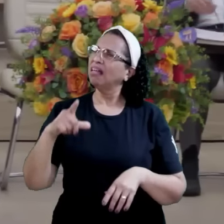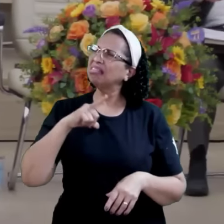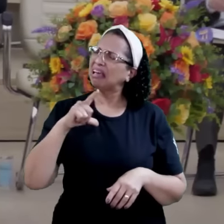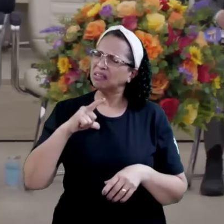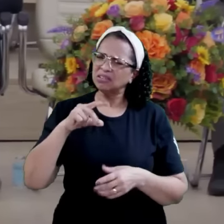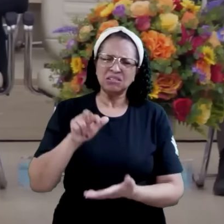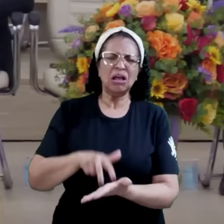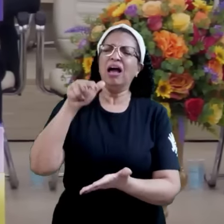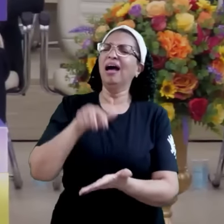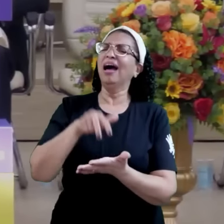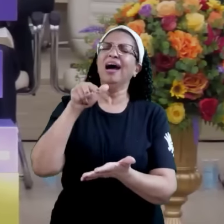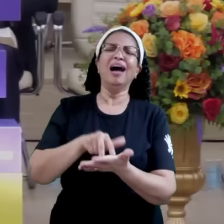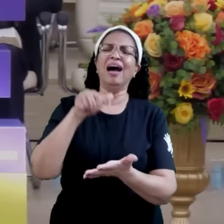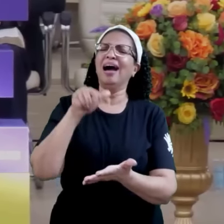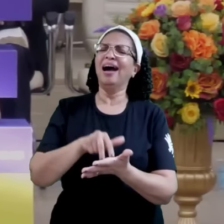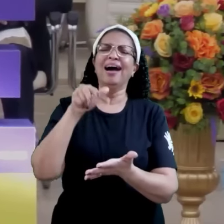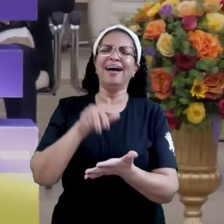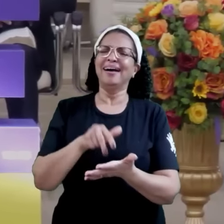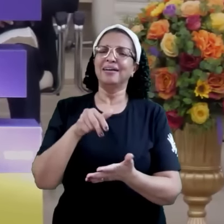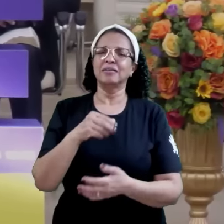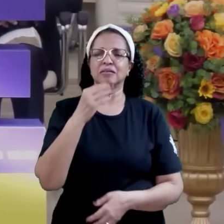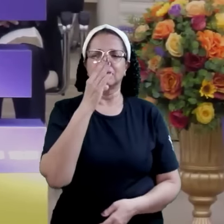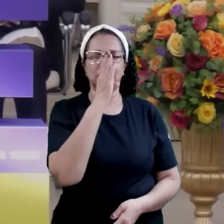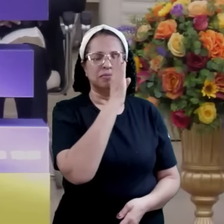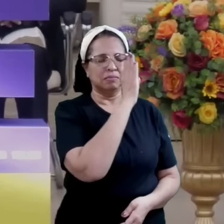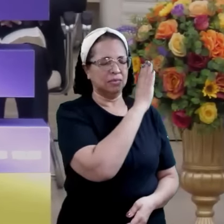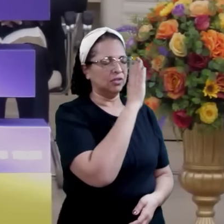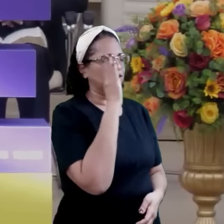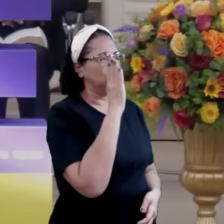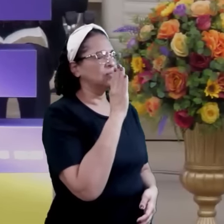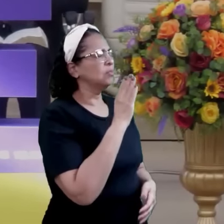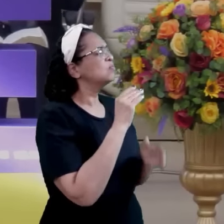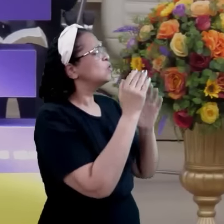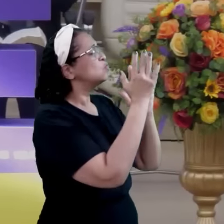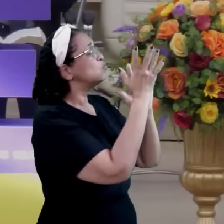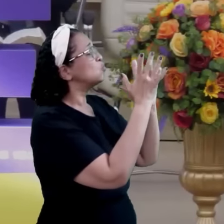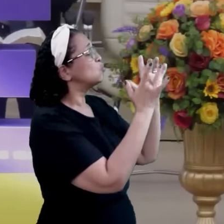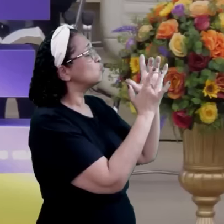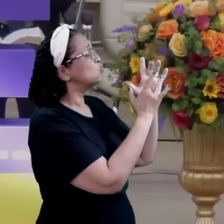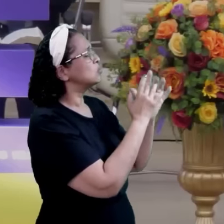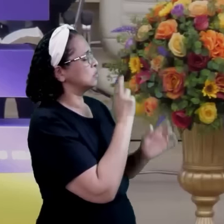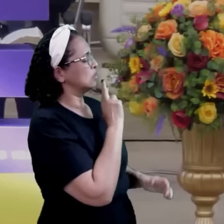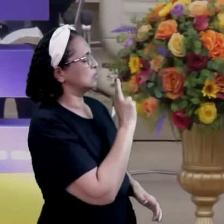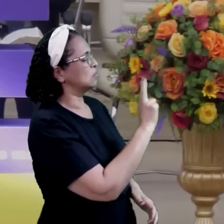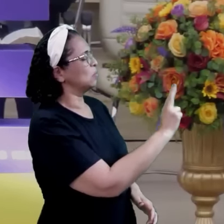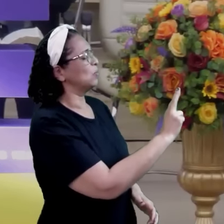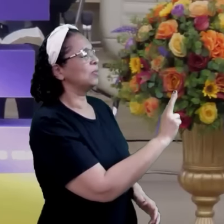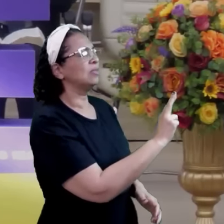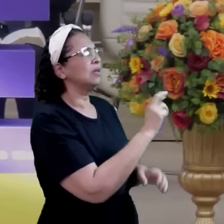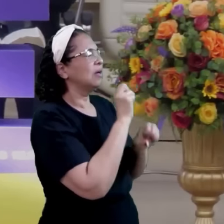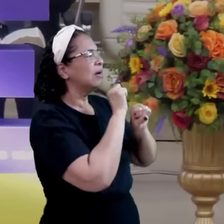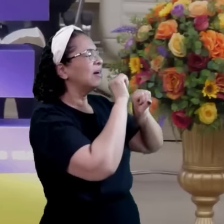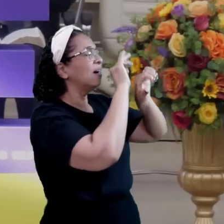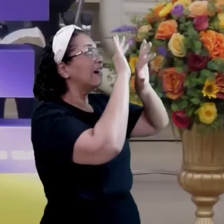que eu te faça mestre que eu torne a ter vista sem fazer barulho sem rodeio sem nada Jesus disse